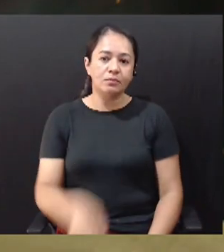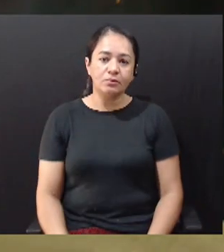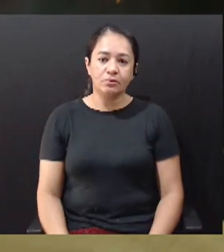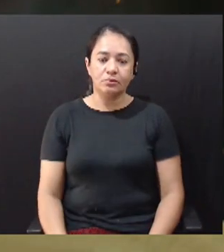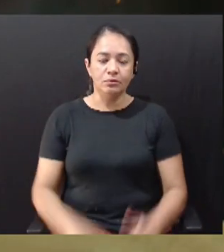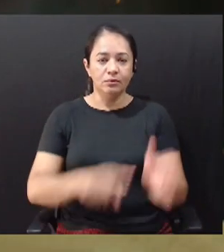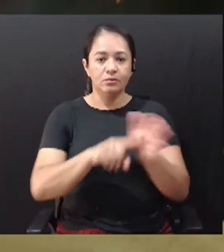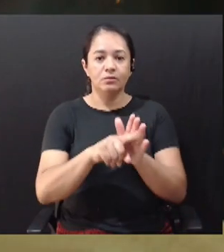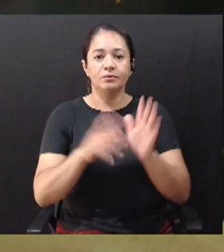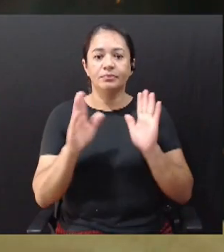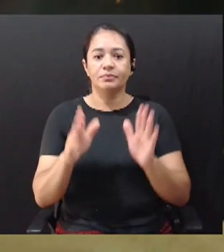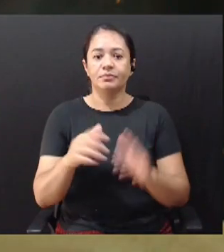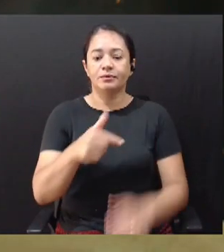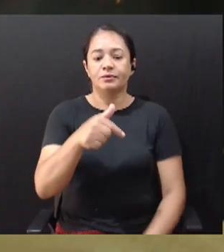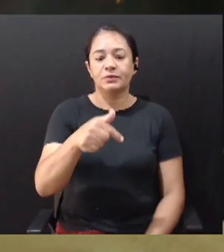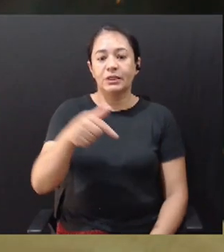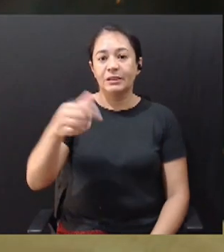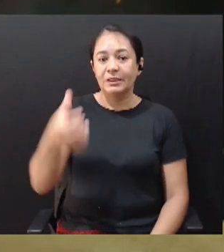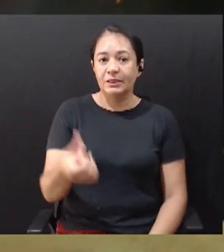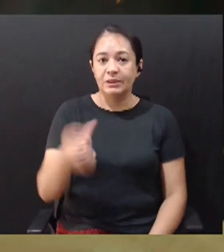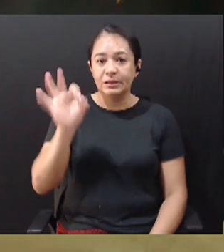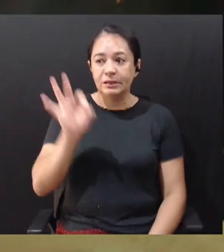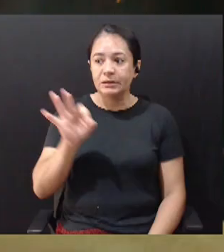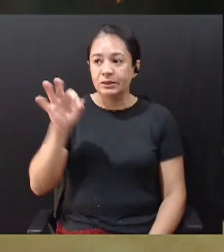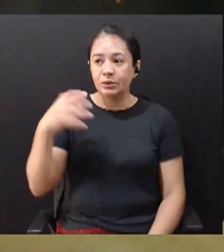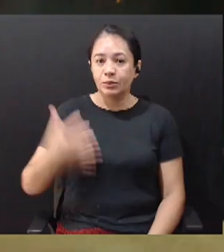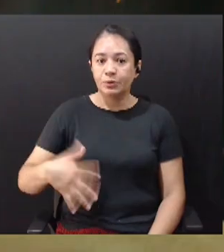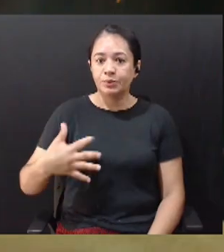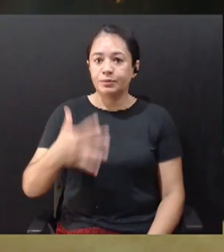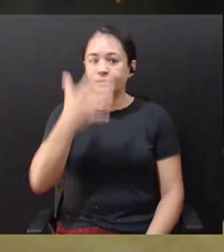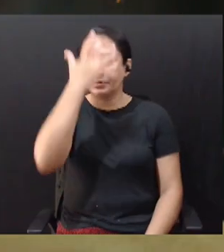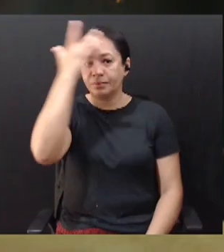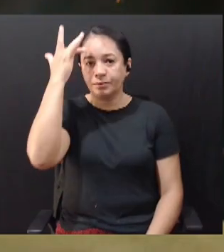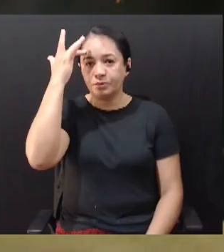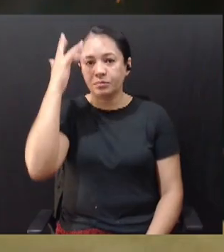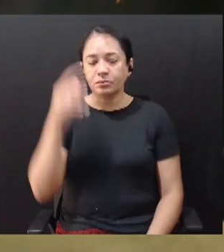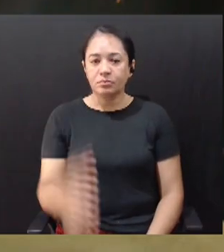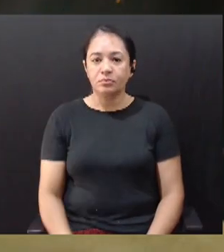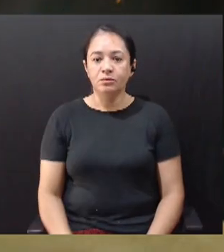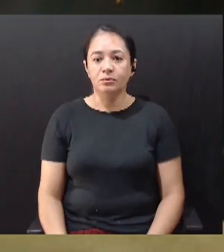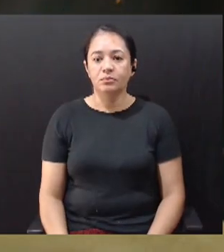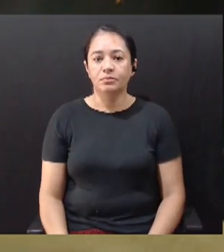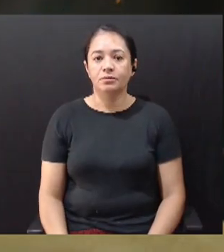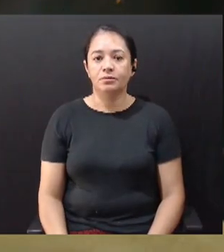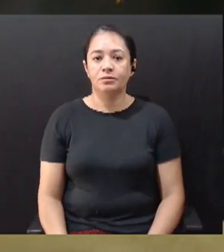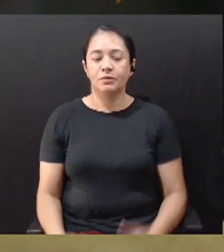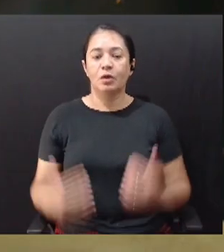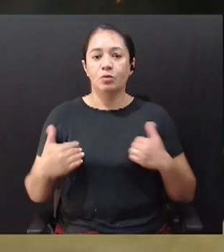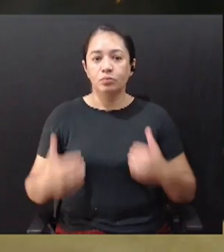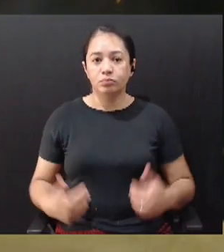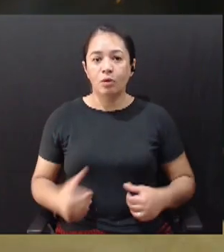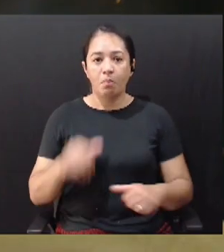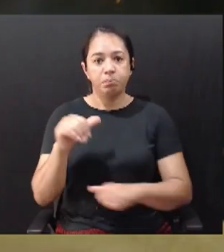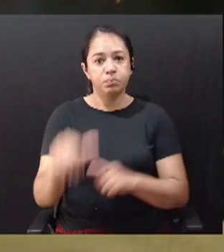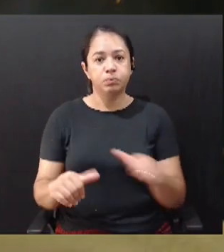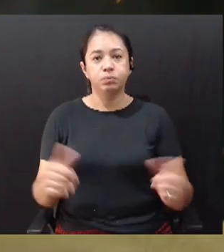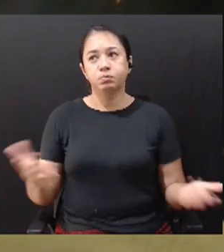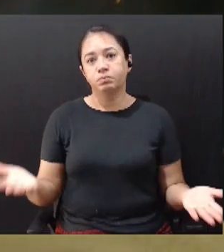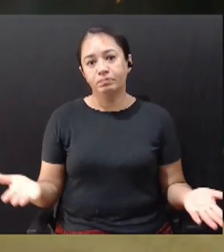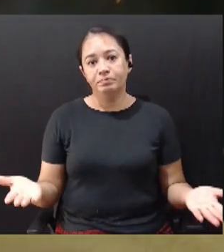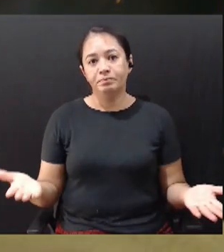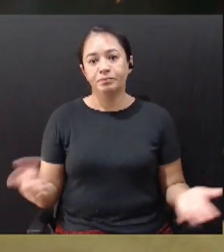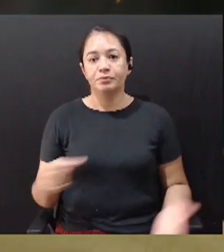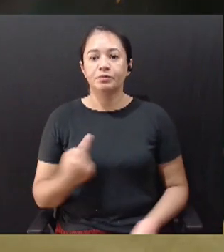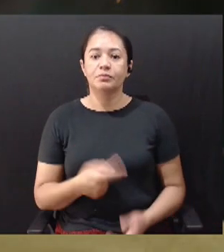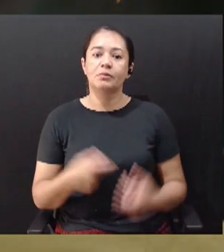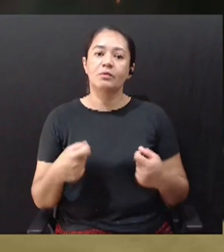aí 76% das pessoas, né? Tem essa oscilação de humor no final de semana. Bom, a gente precisa